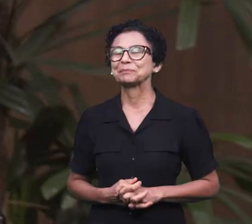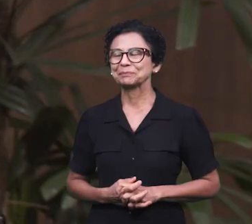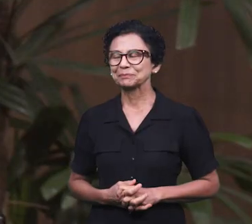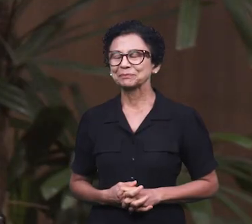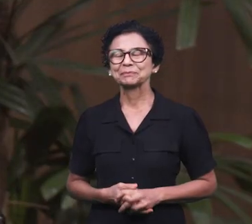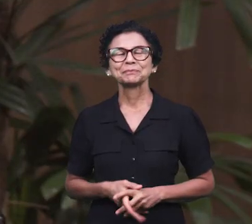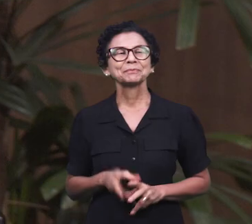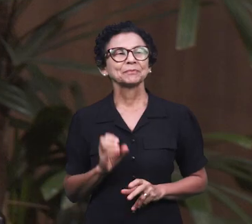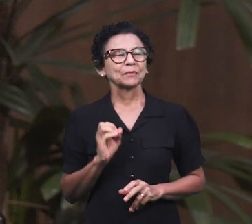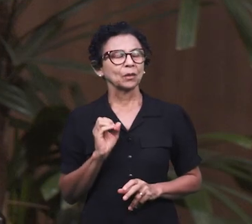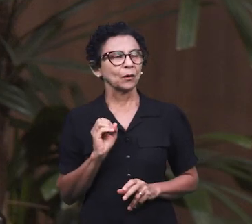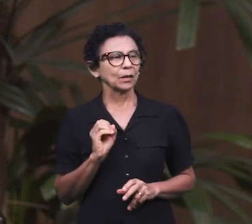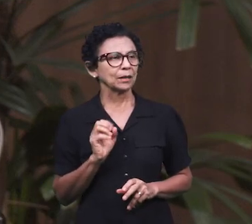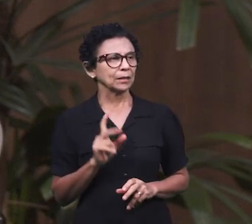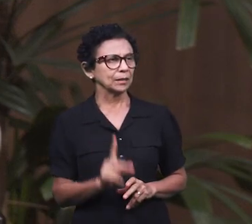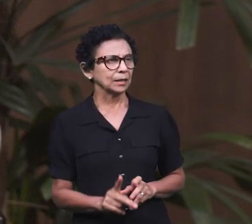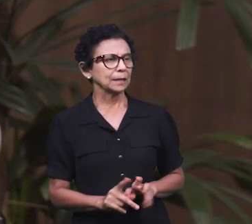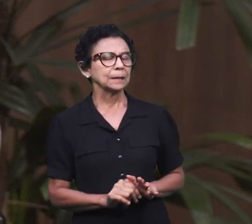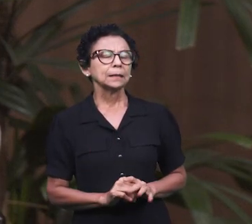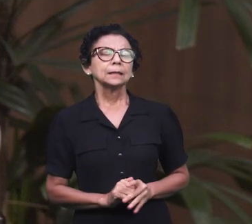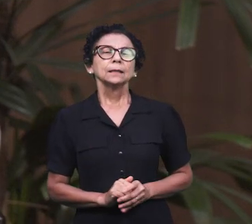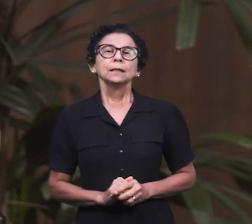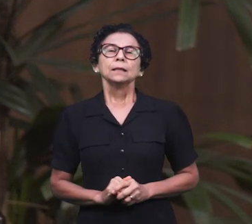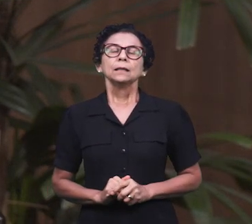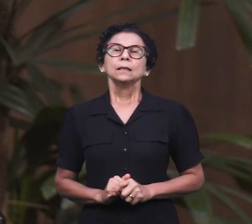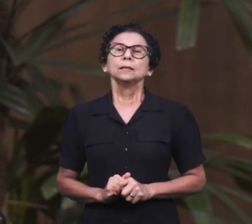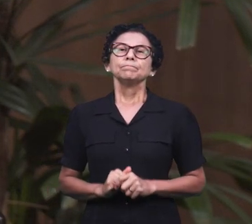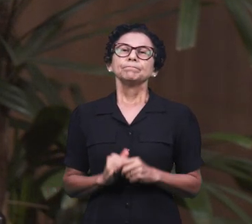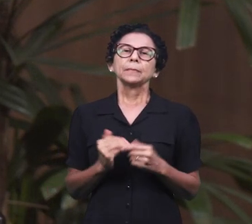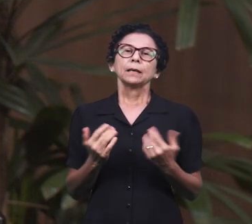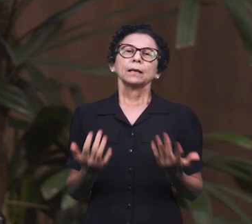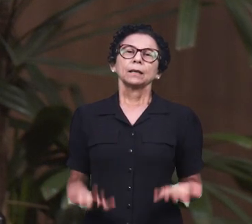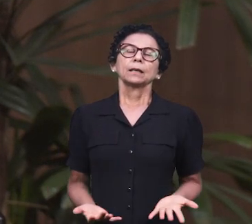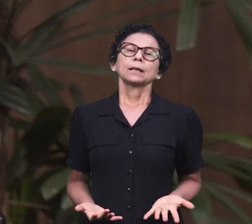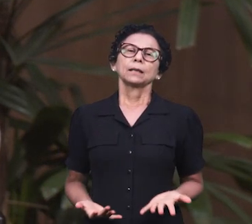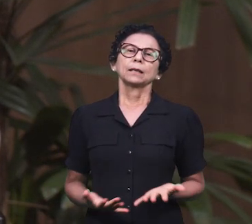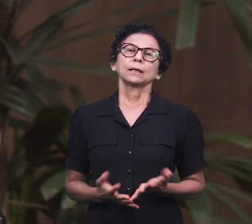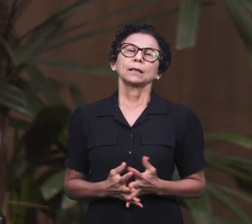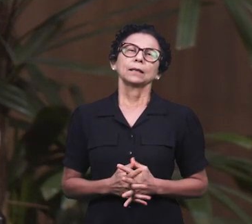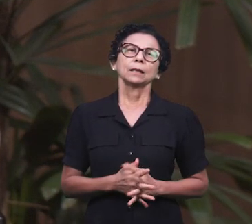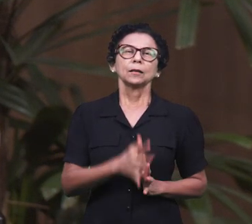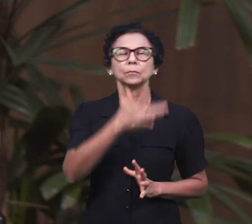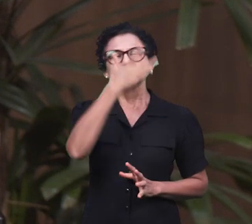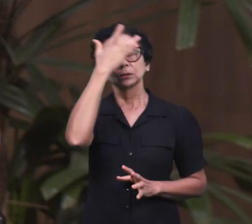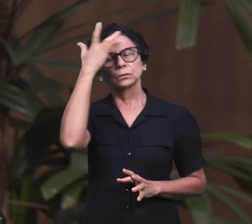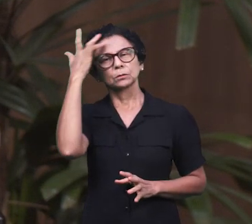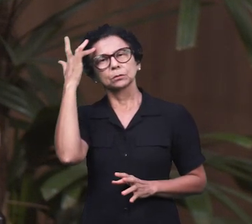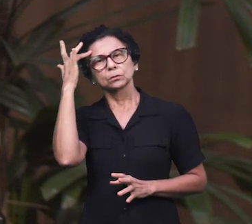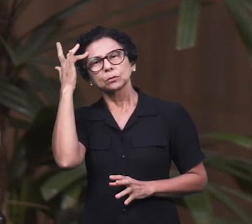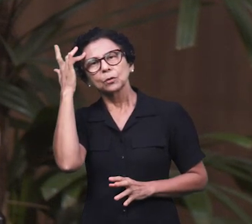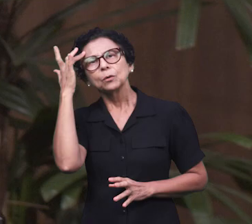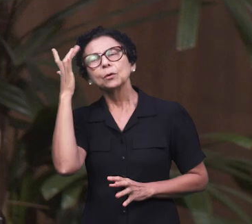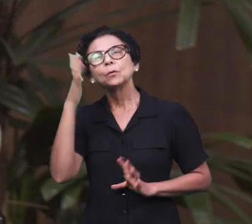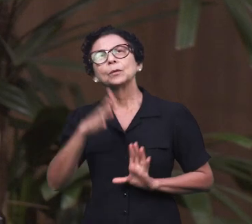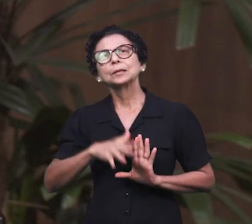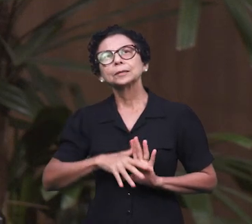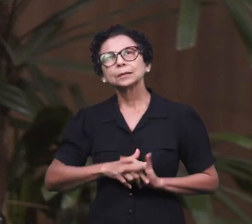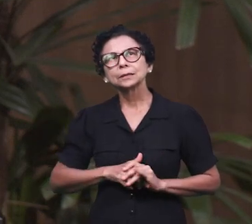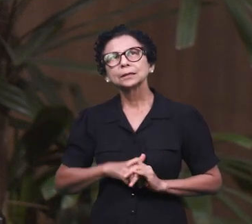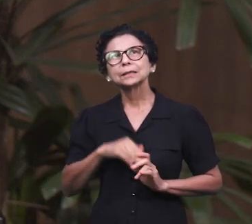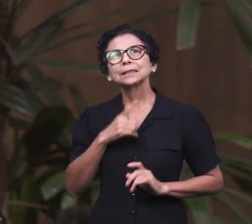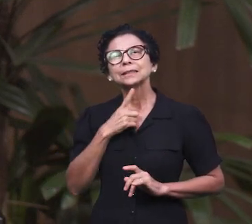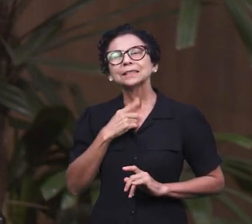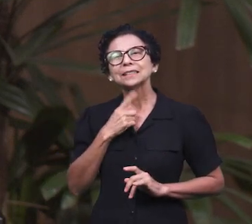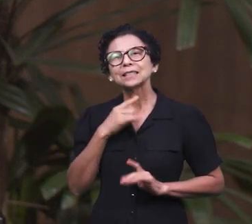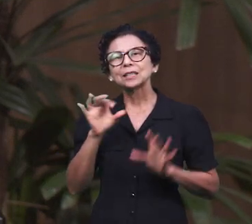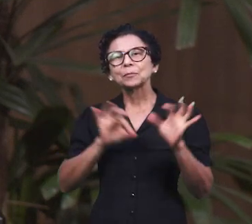Tá certo. Evandro, e quem desejar ter a sua própria